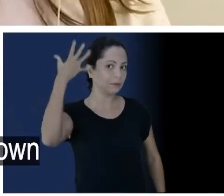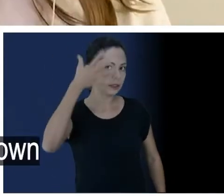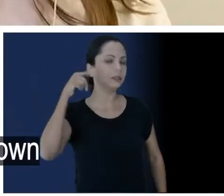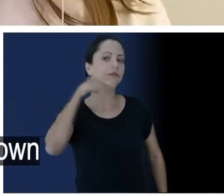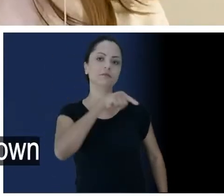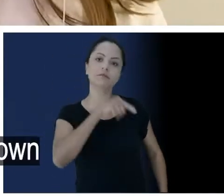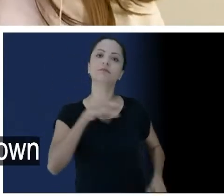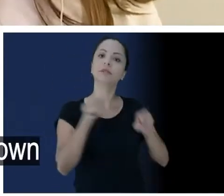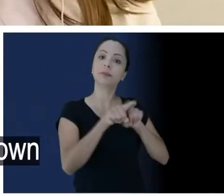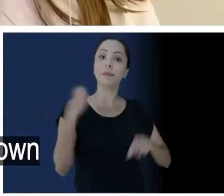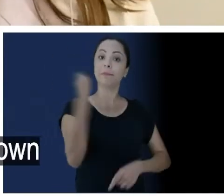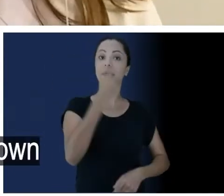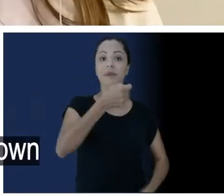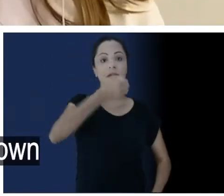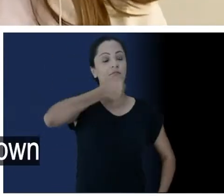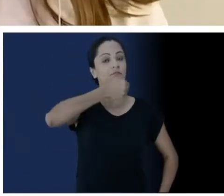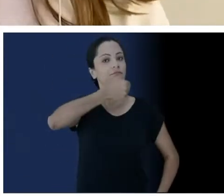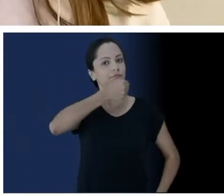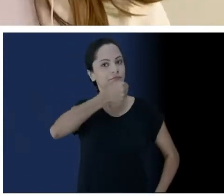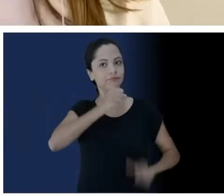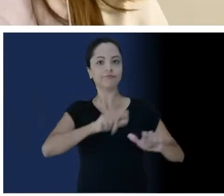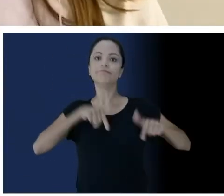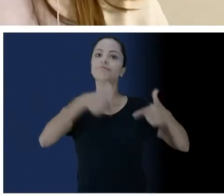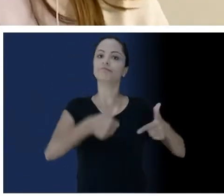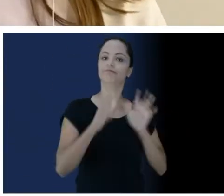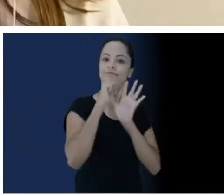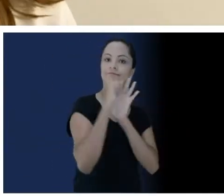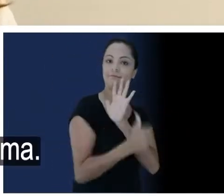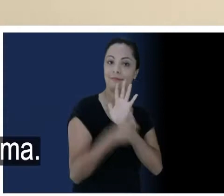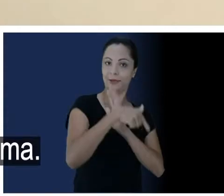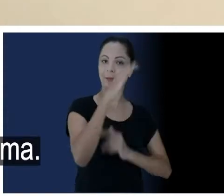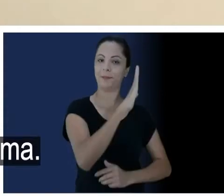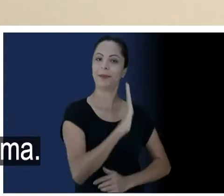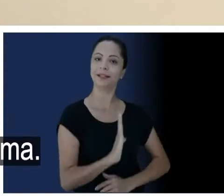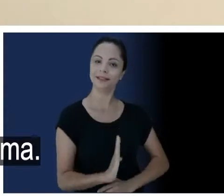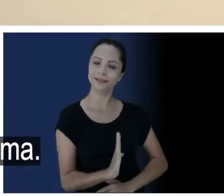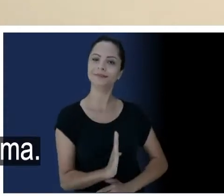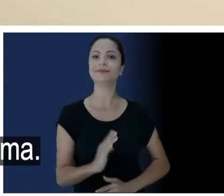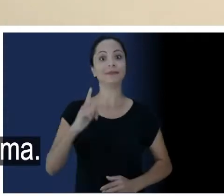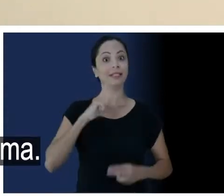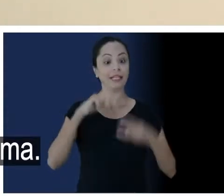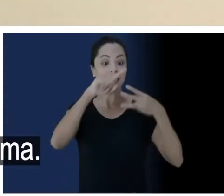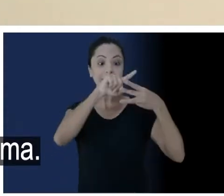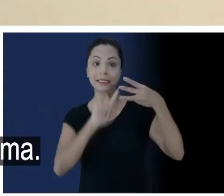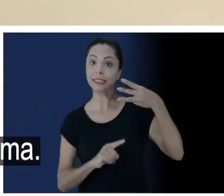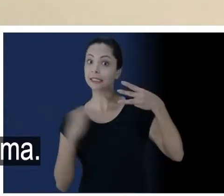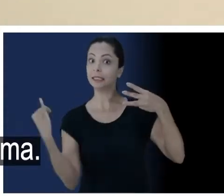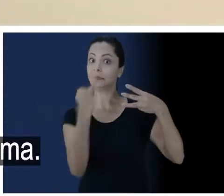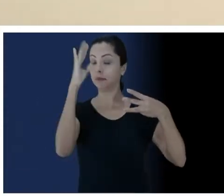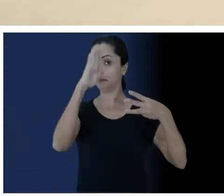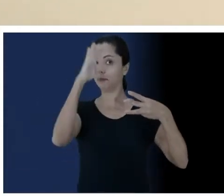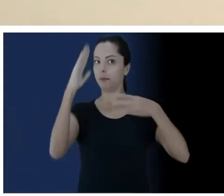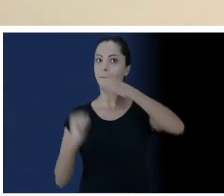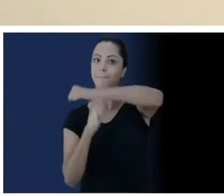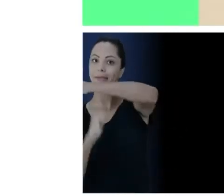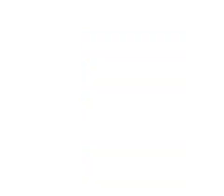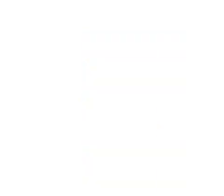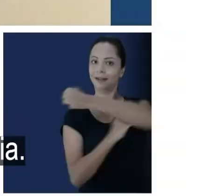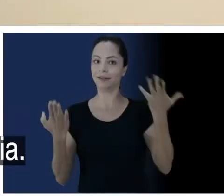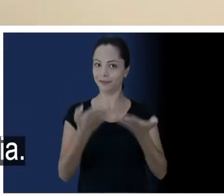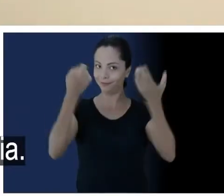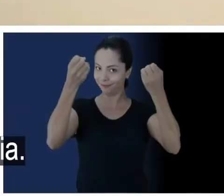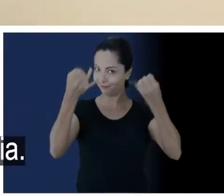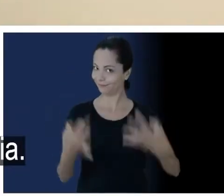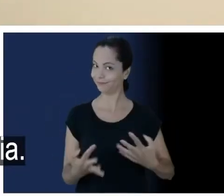e a primeira repórter com síndrome de Down a ser reconhecida no Brasil. Nós separamos 3 pilares acerca desse tema. Vamos lá?